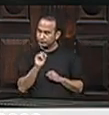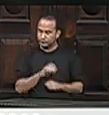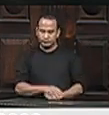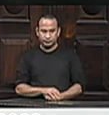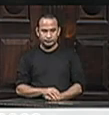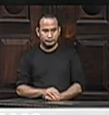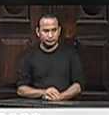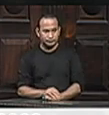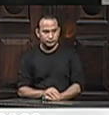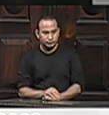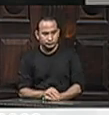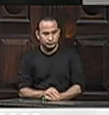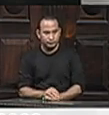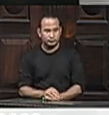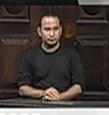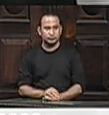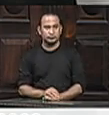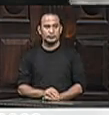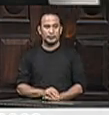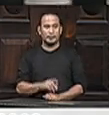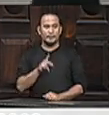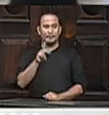Paulo. Deputado Milton,